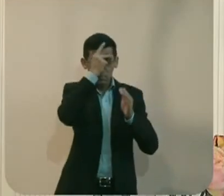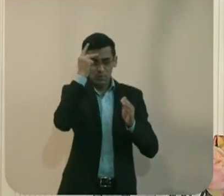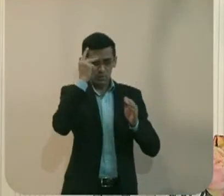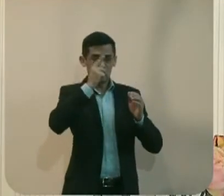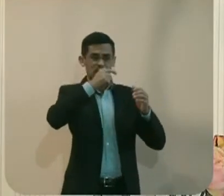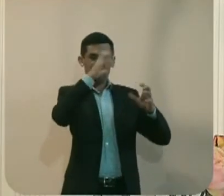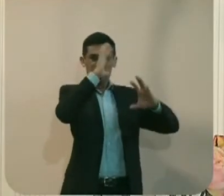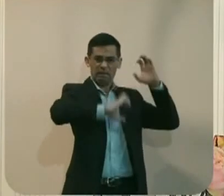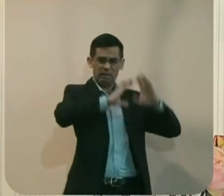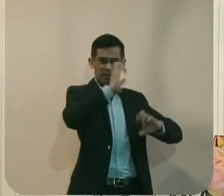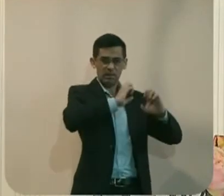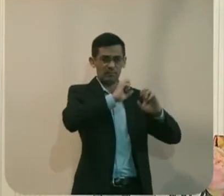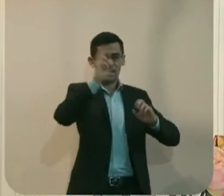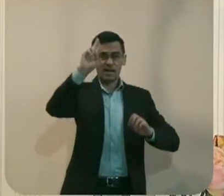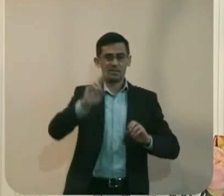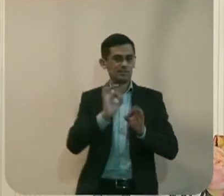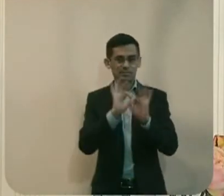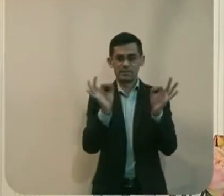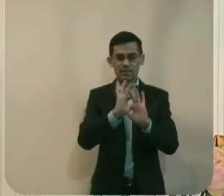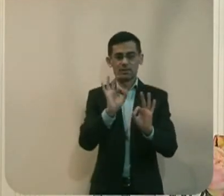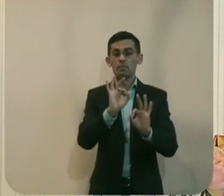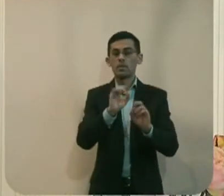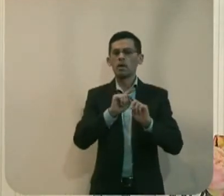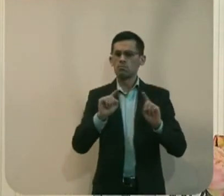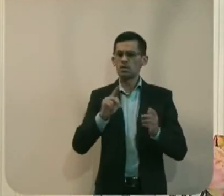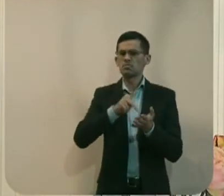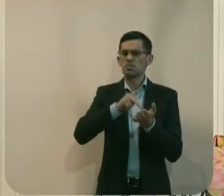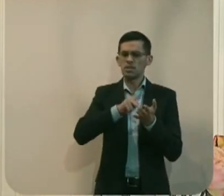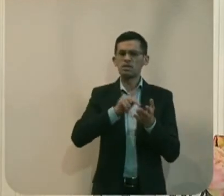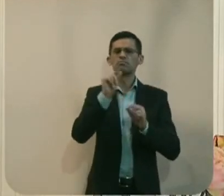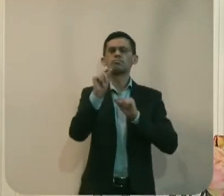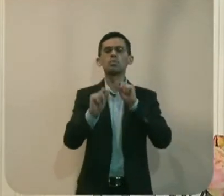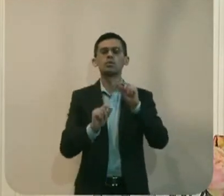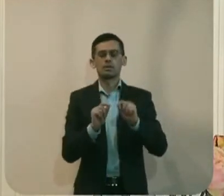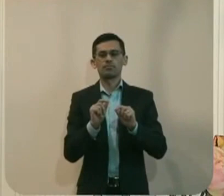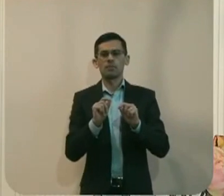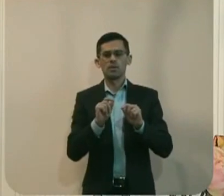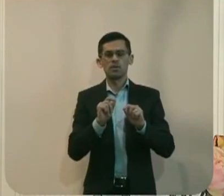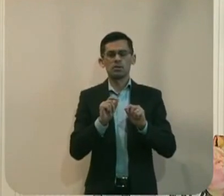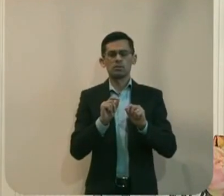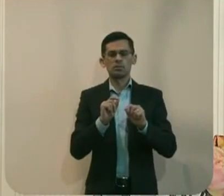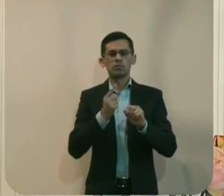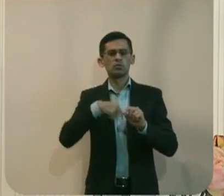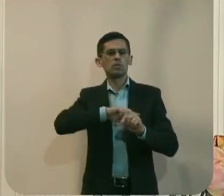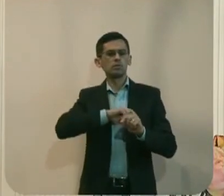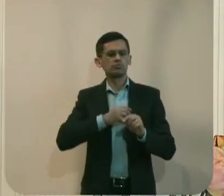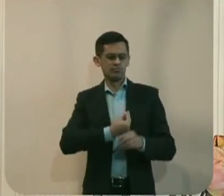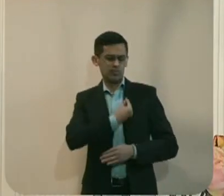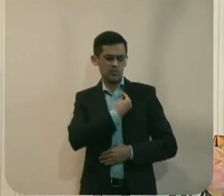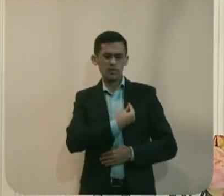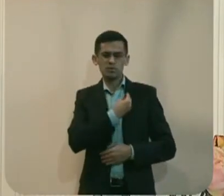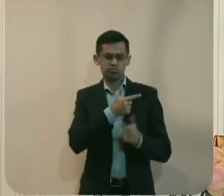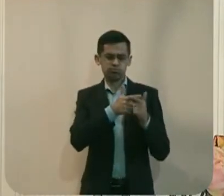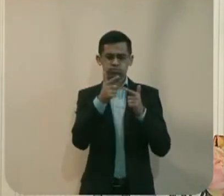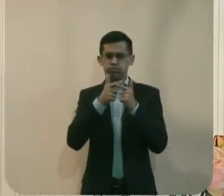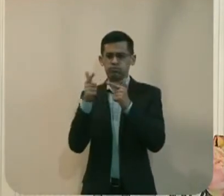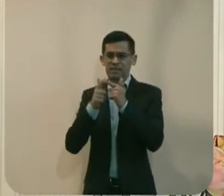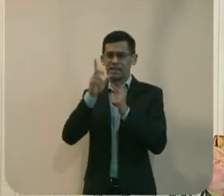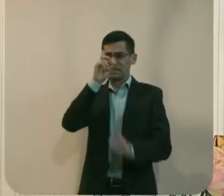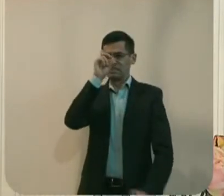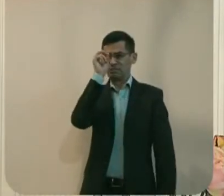tem razão, não é? E é interessante isso porque quando a gente vive um problema,